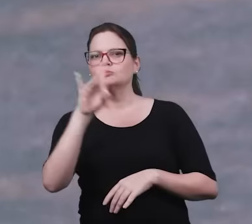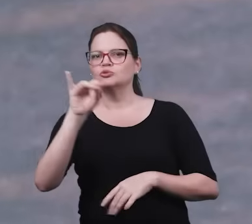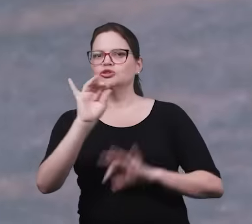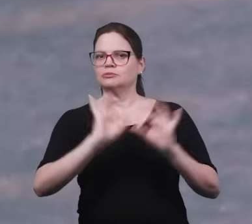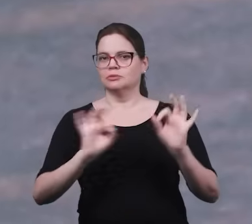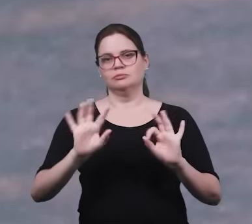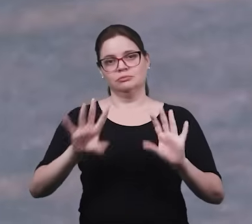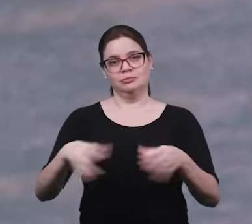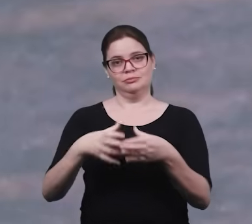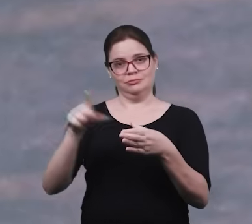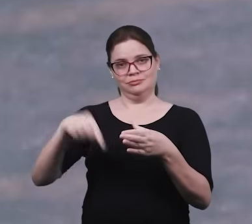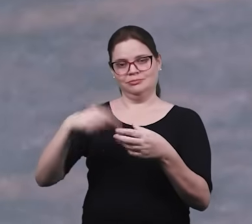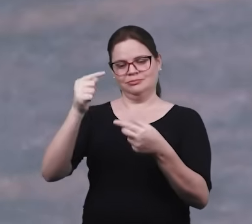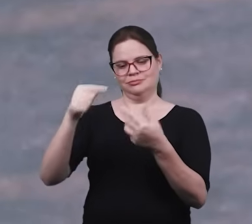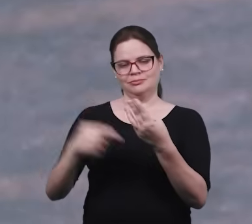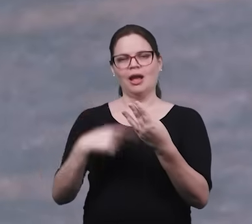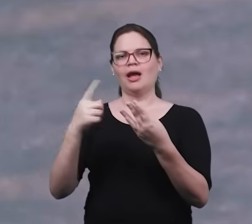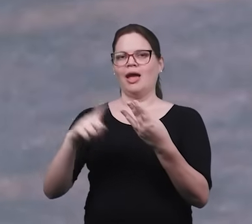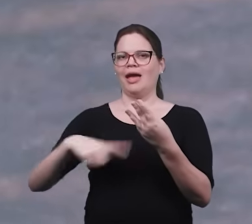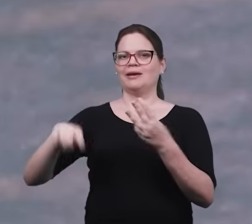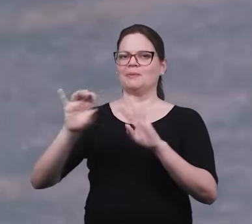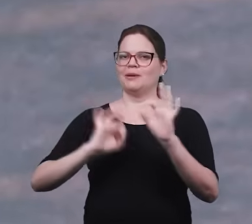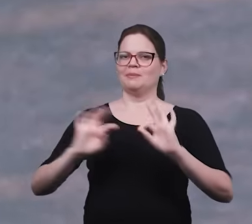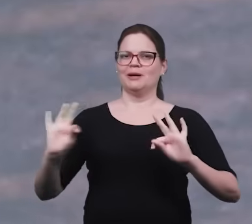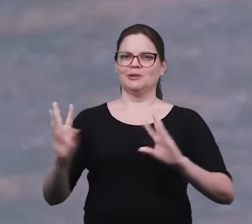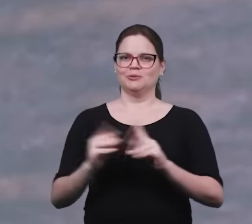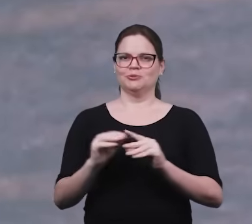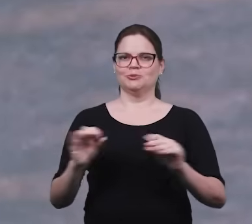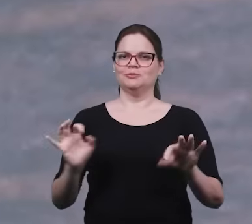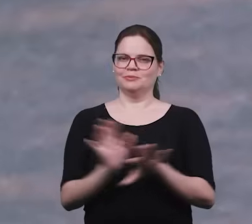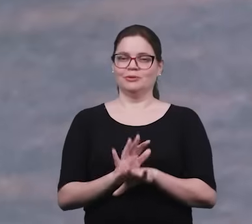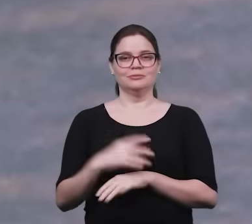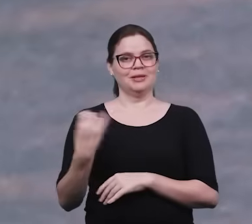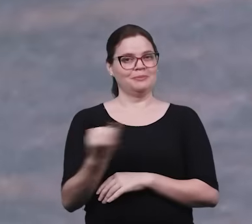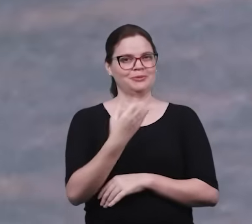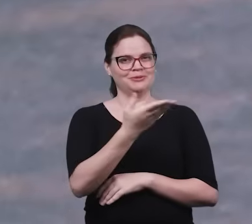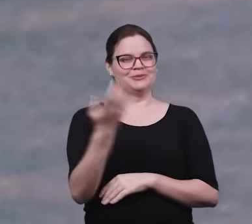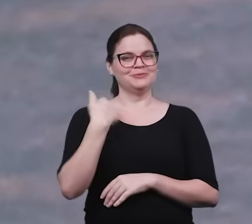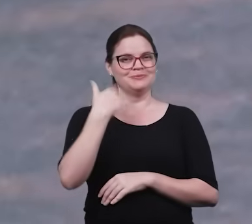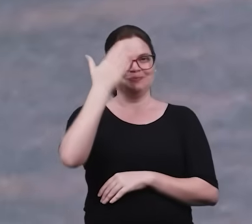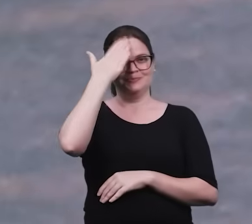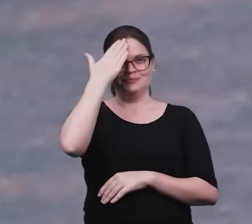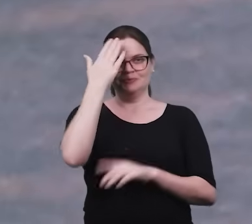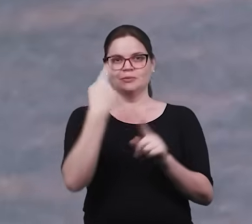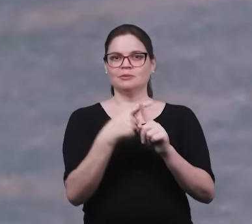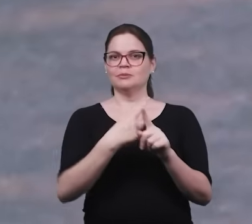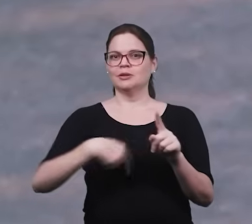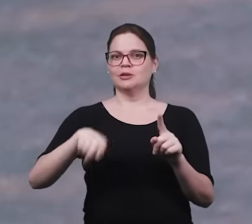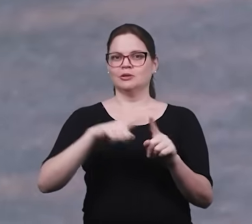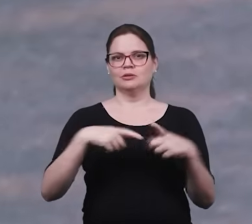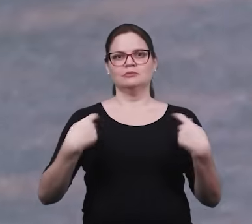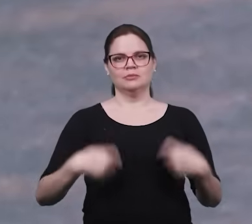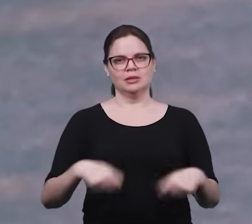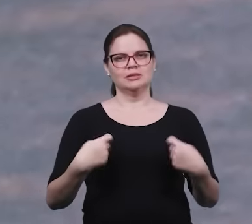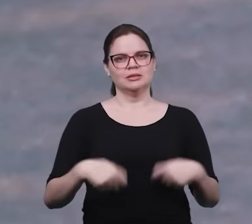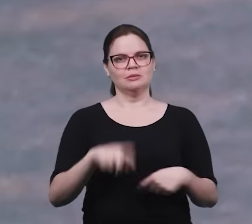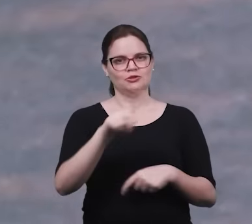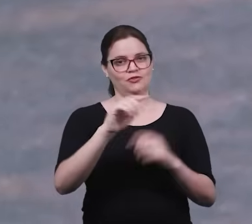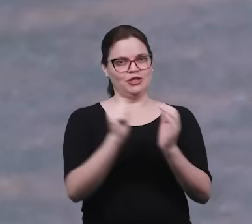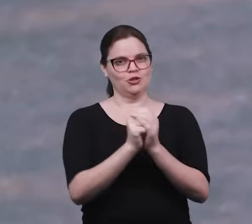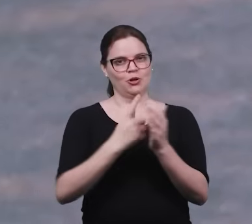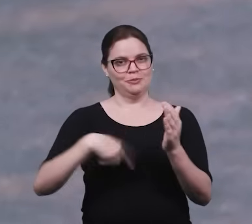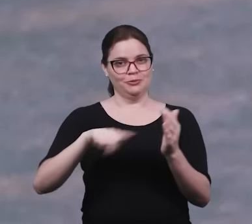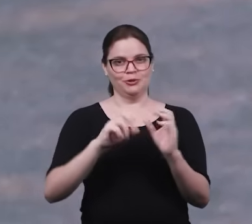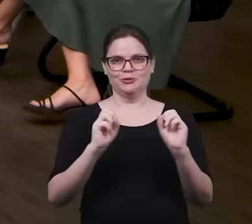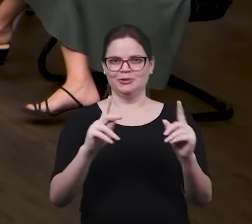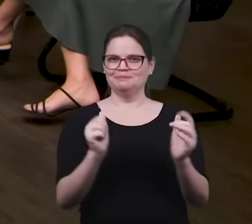e esse grupo que a Raíssa acabou de falar é quem faz todo esse trabalho. Isso é importantíssimo, porque todos nós precisamos muito da sua oração,